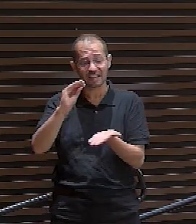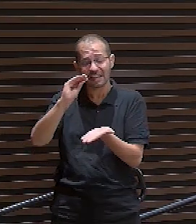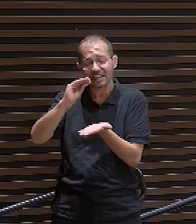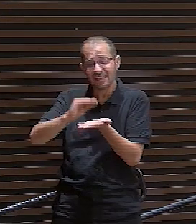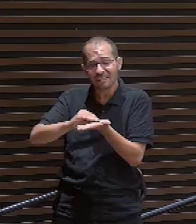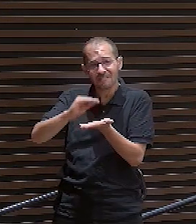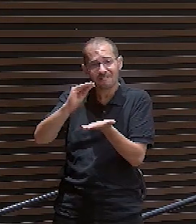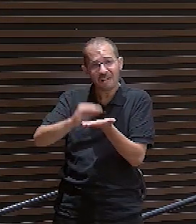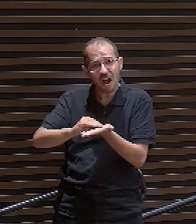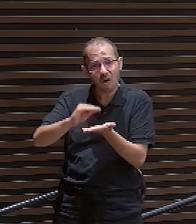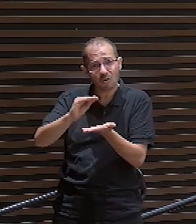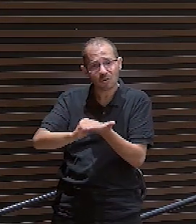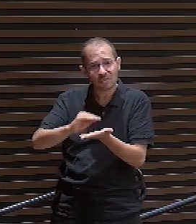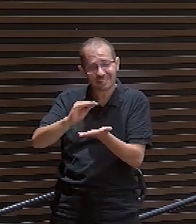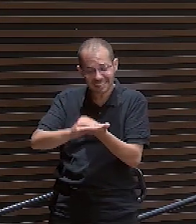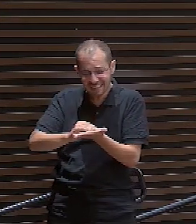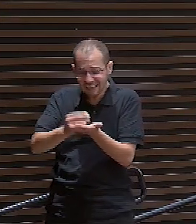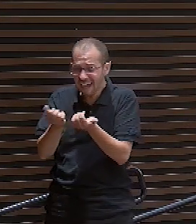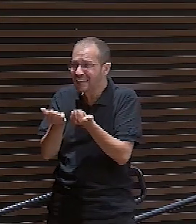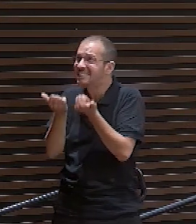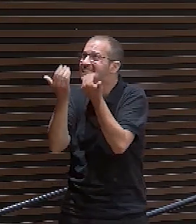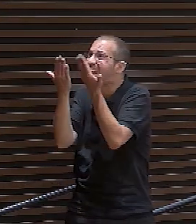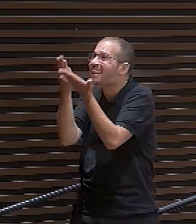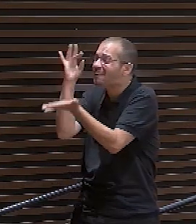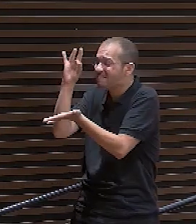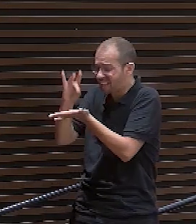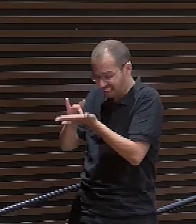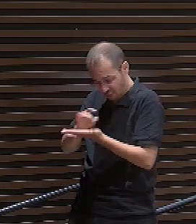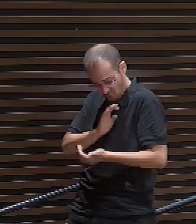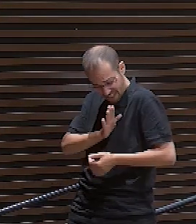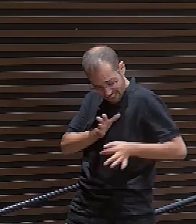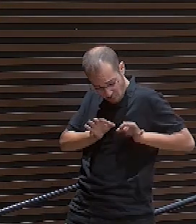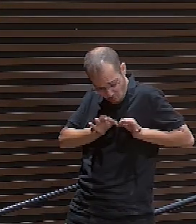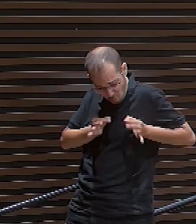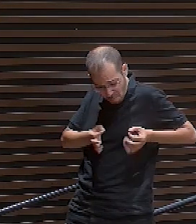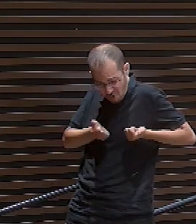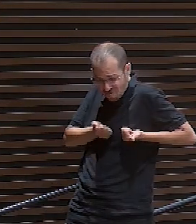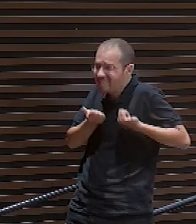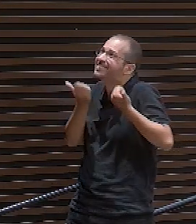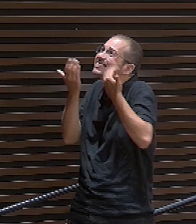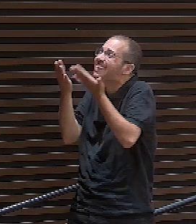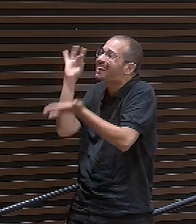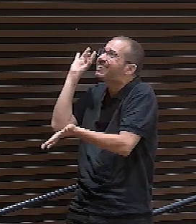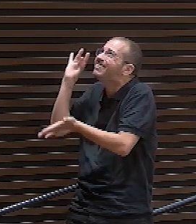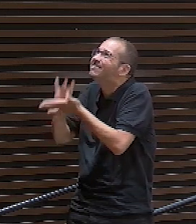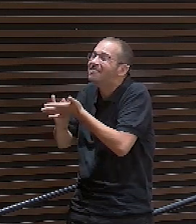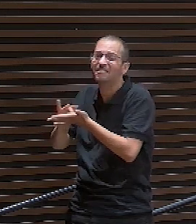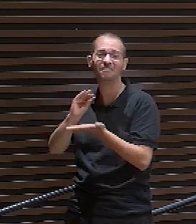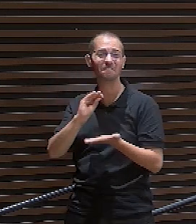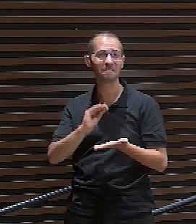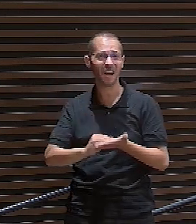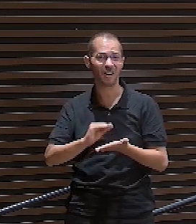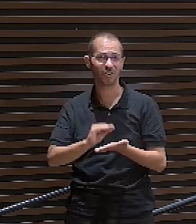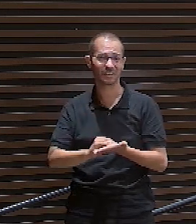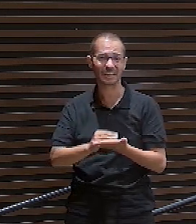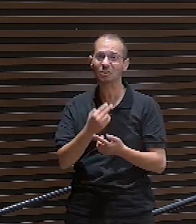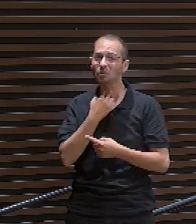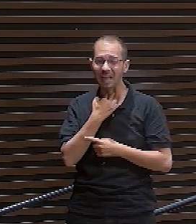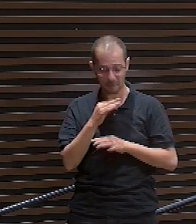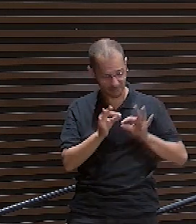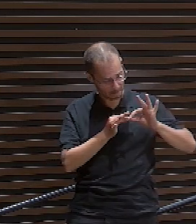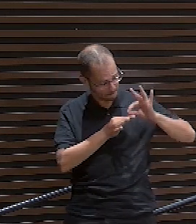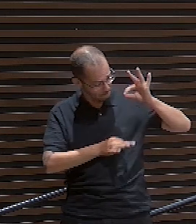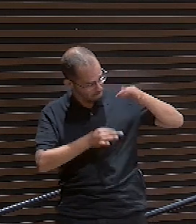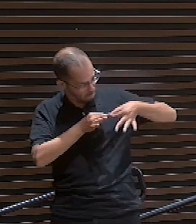entrega sincera e humilde do coração. E ninguém pode medir o